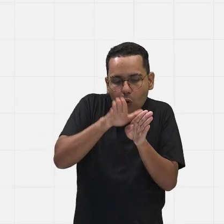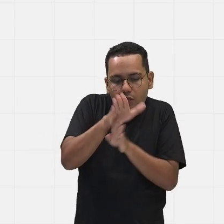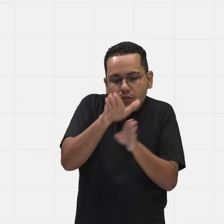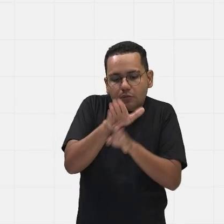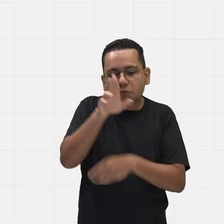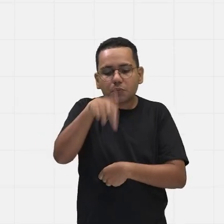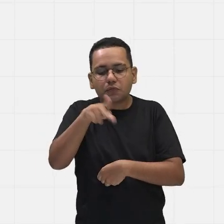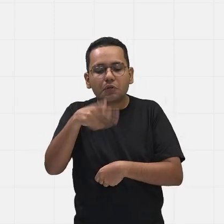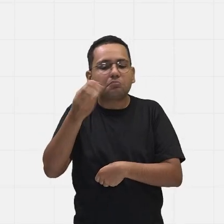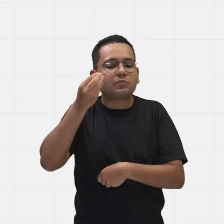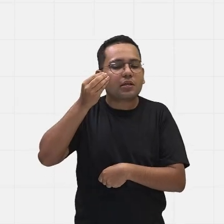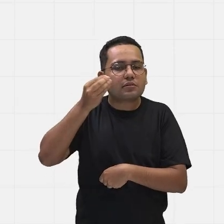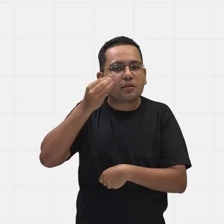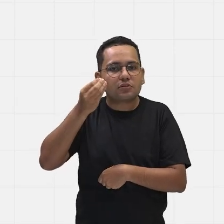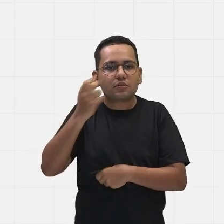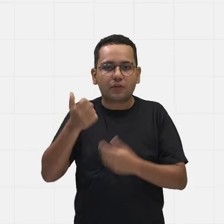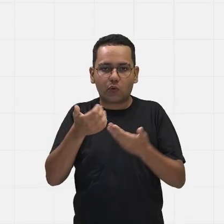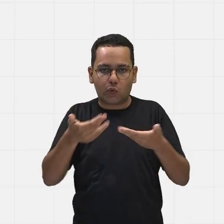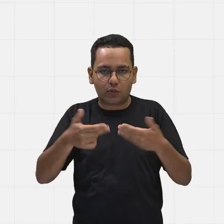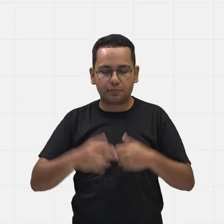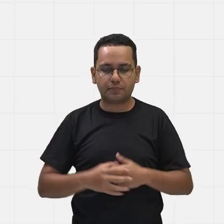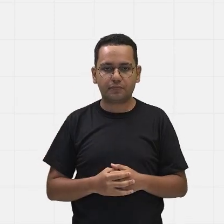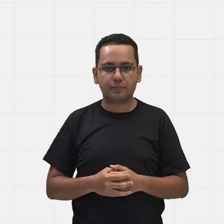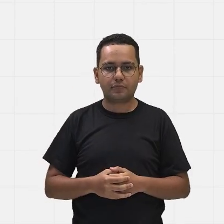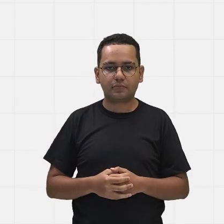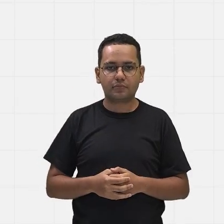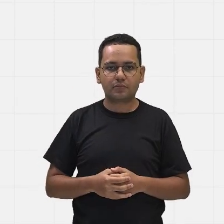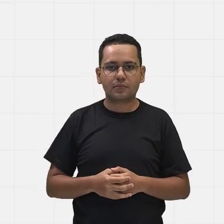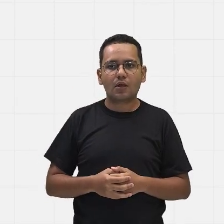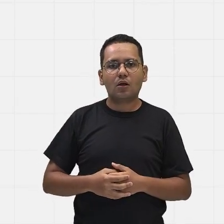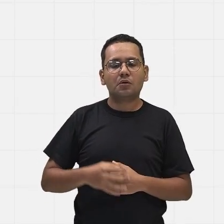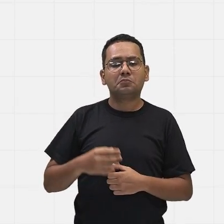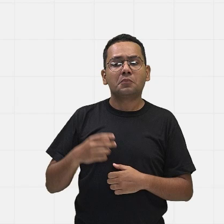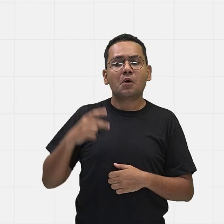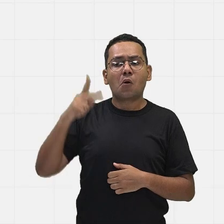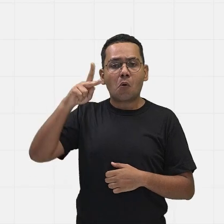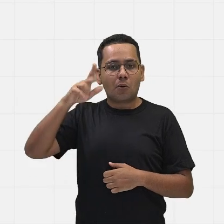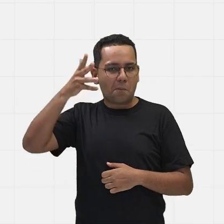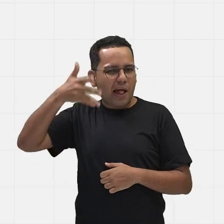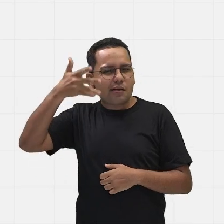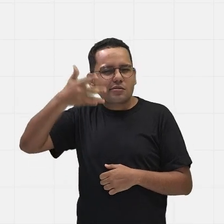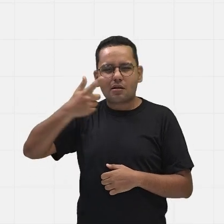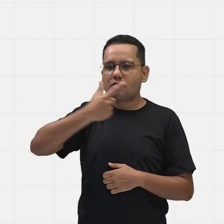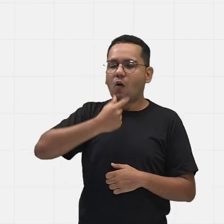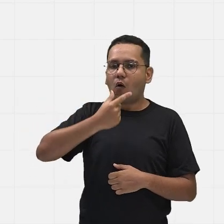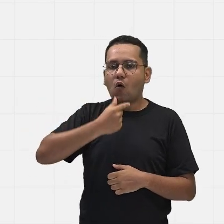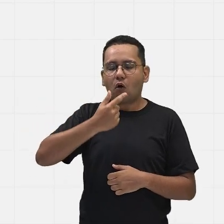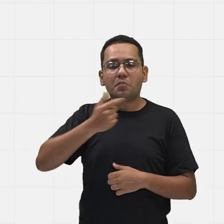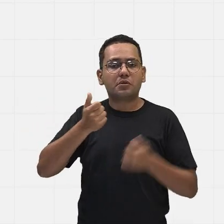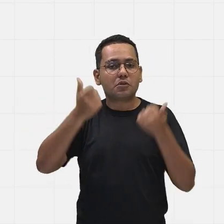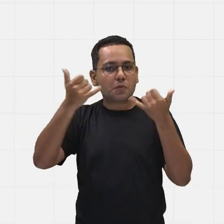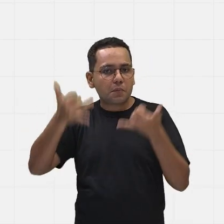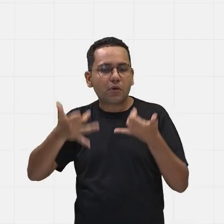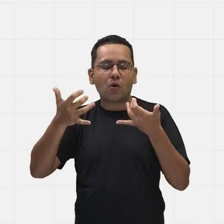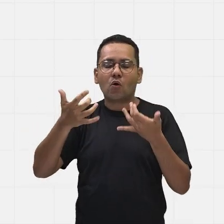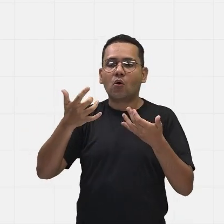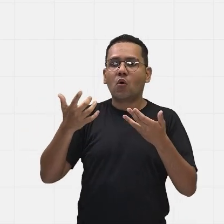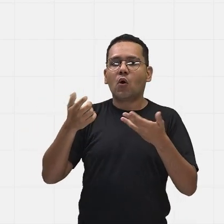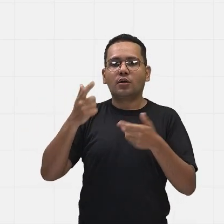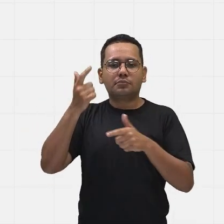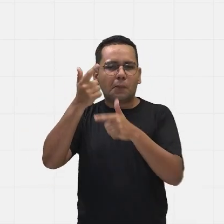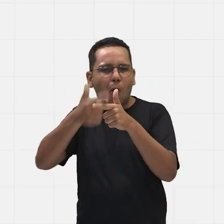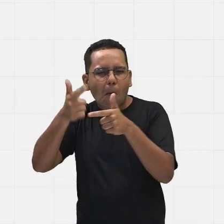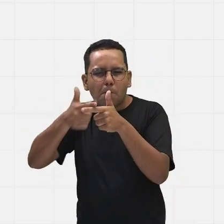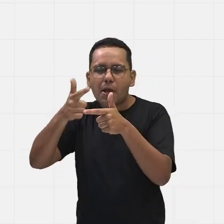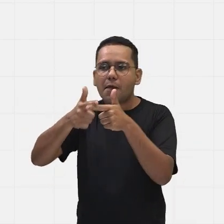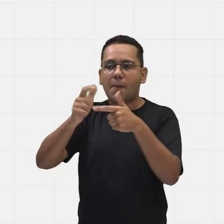e, como o Júlio falou, as possíveis soluções, né? Vão lhe orientar como fazer essas verificações, tá bom? Está com problema